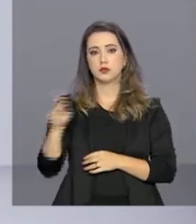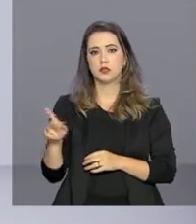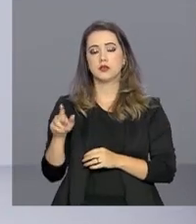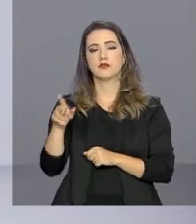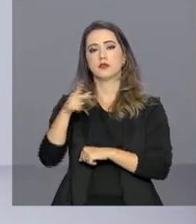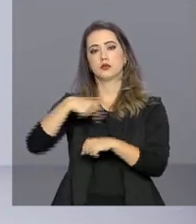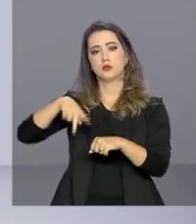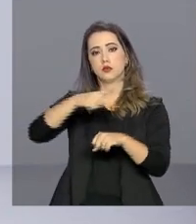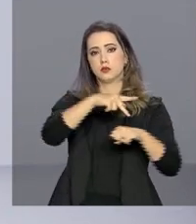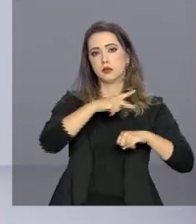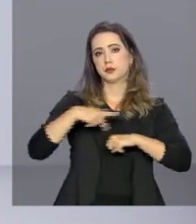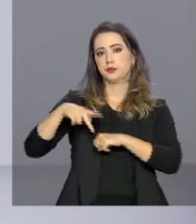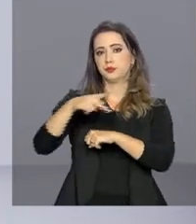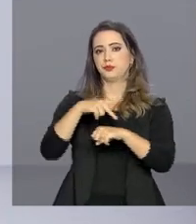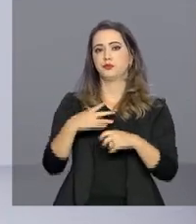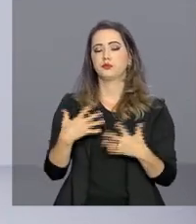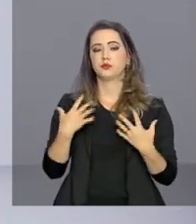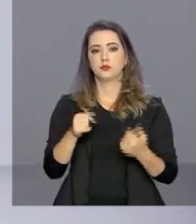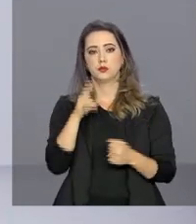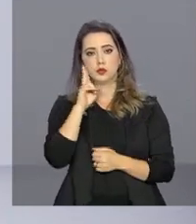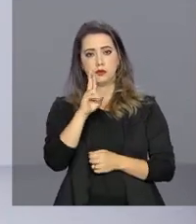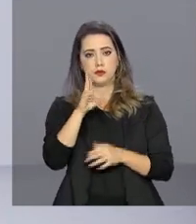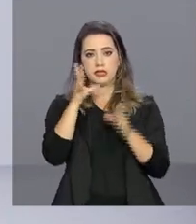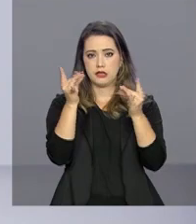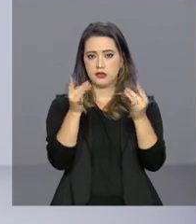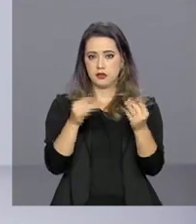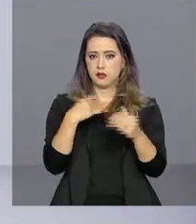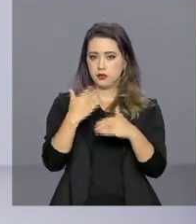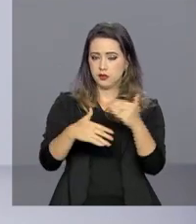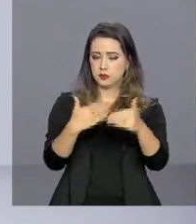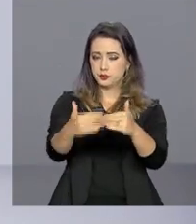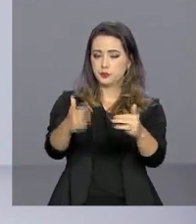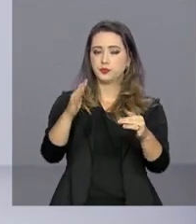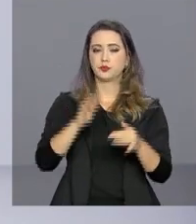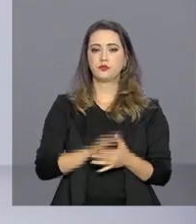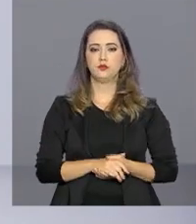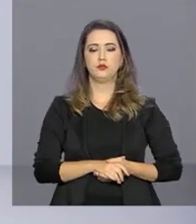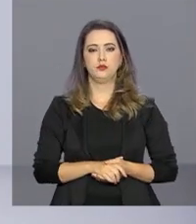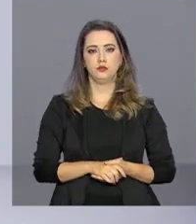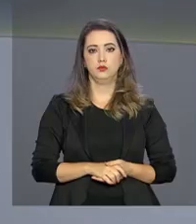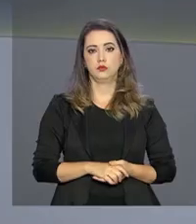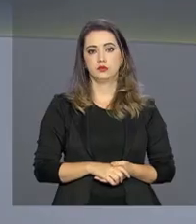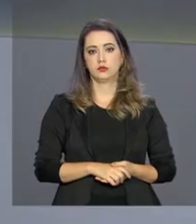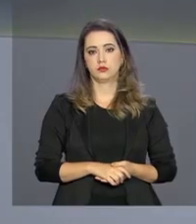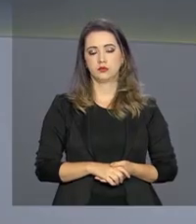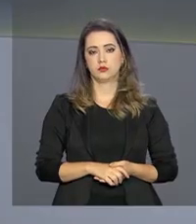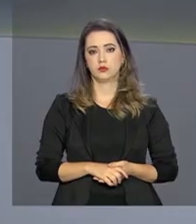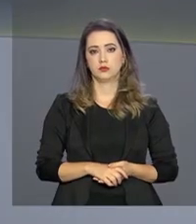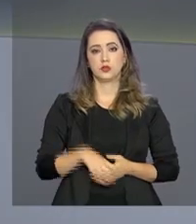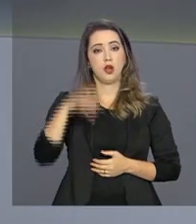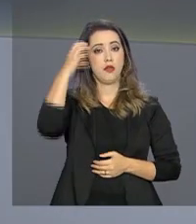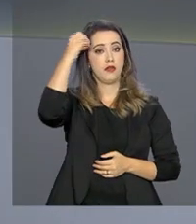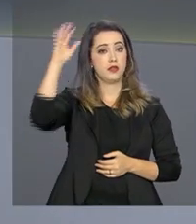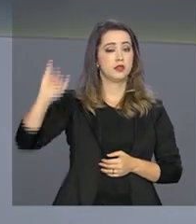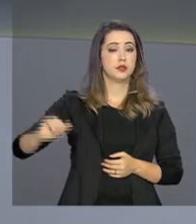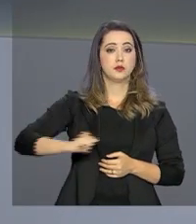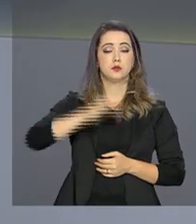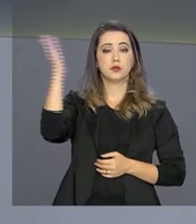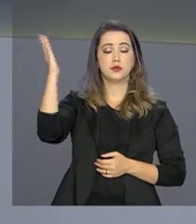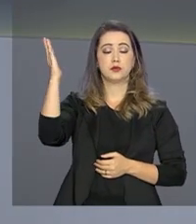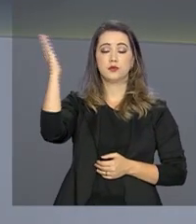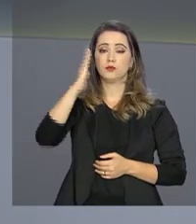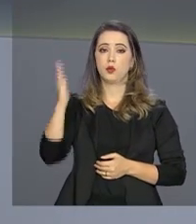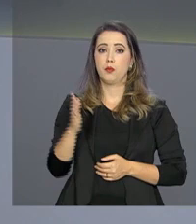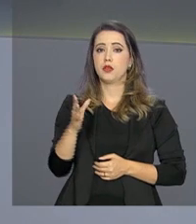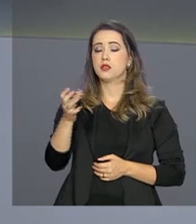johanesburgo ea gente traz mais informações ainda hoje ao longo da nossa programação viajar para o exterior com cães e